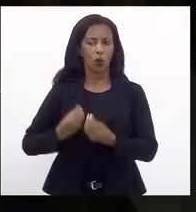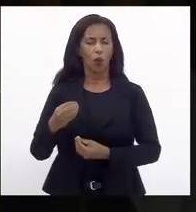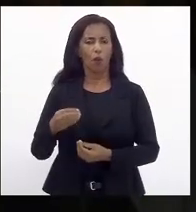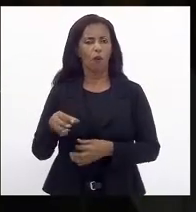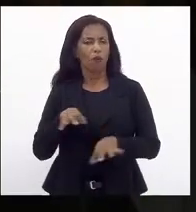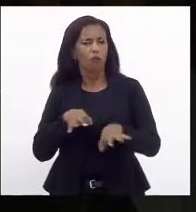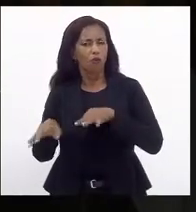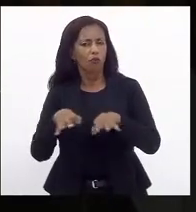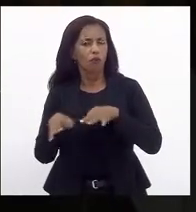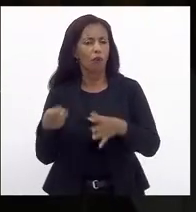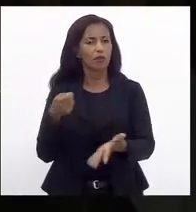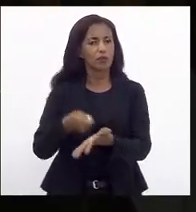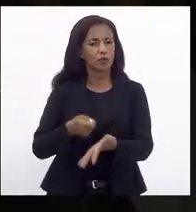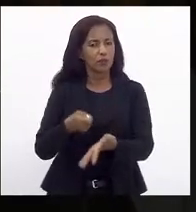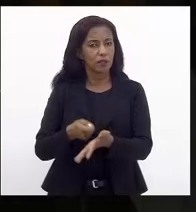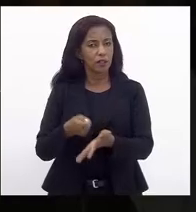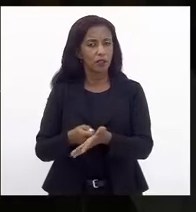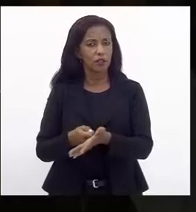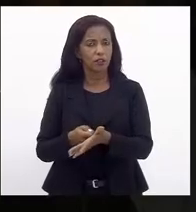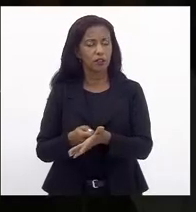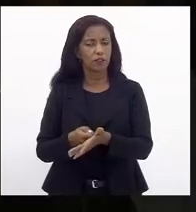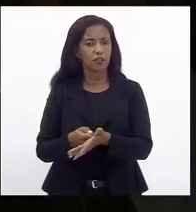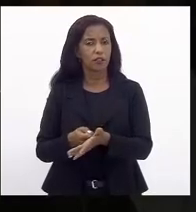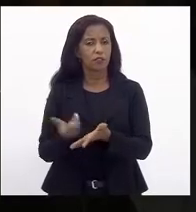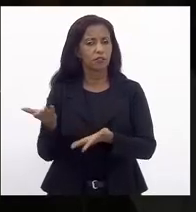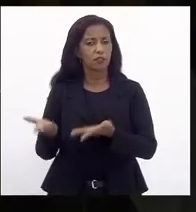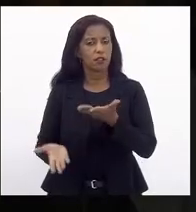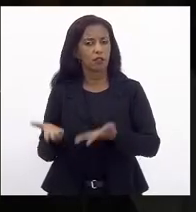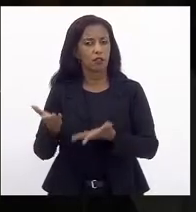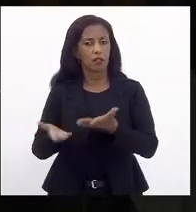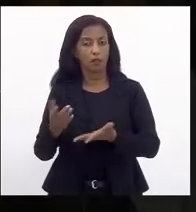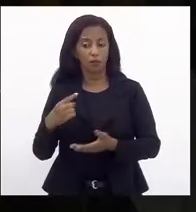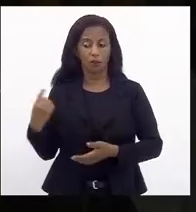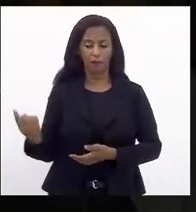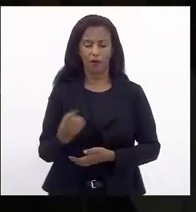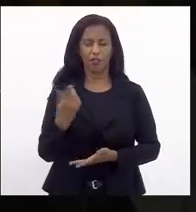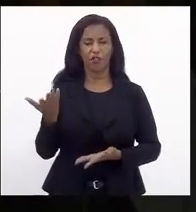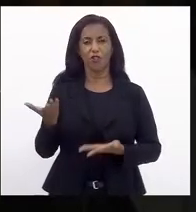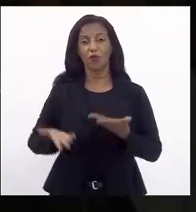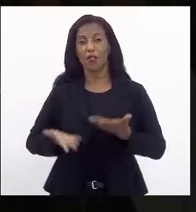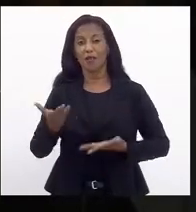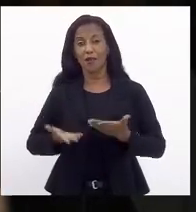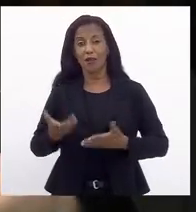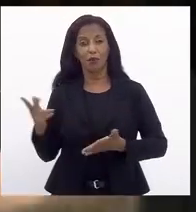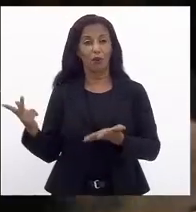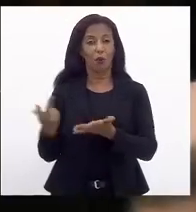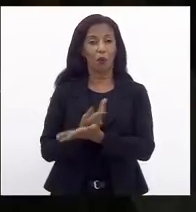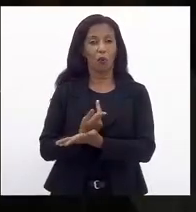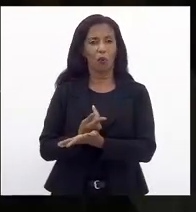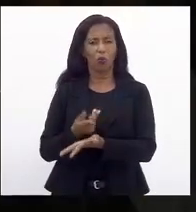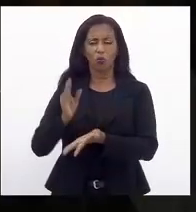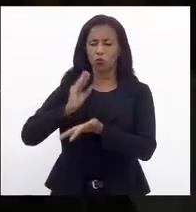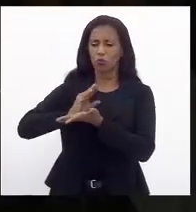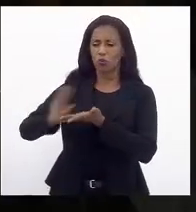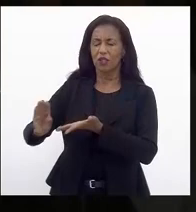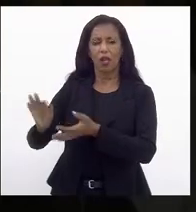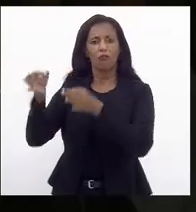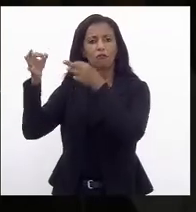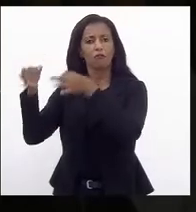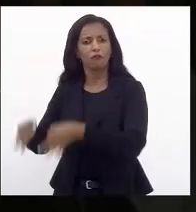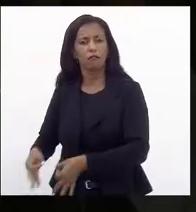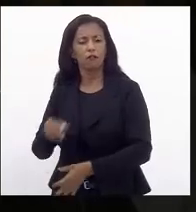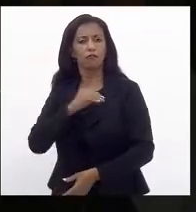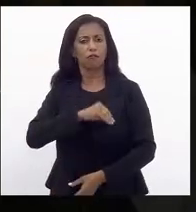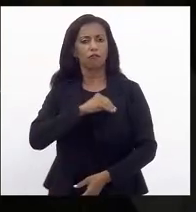mecanismo de garantia de suporte para equilíbrio para gente o equilíbrio se faz com remuneração justa